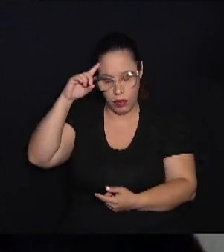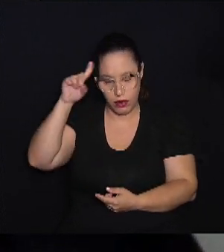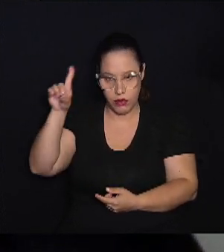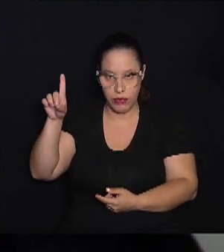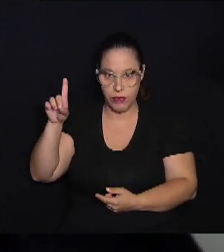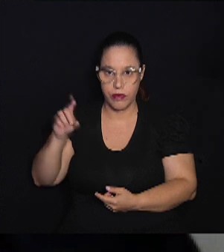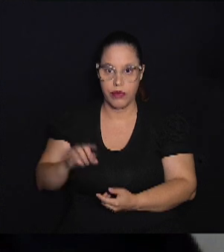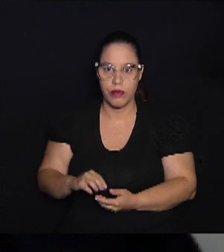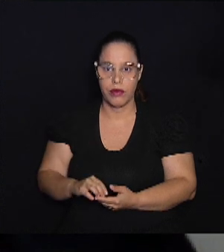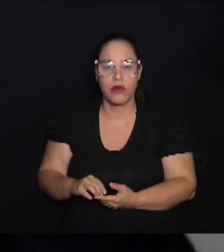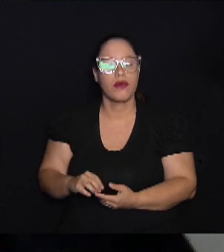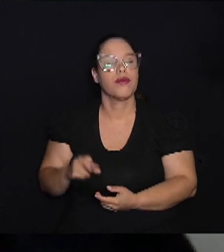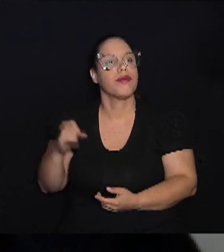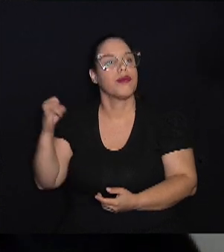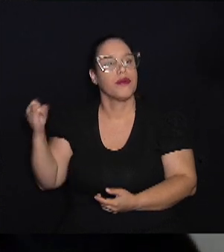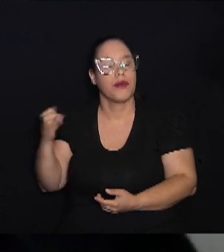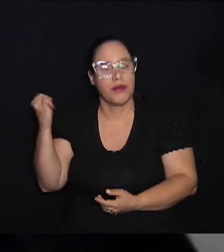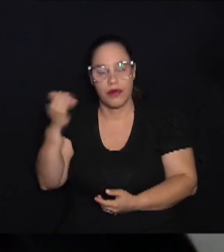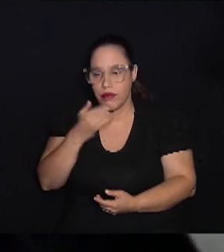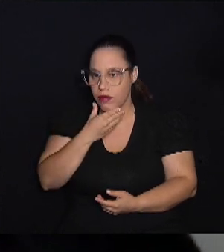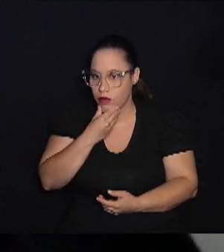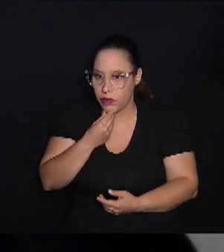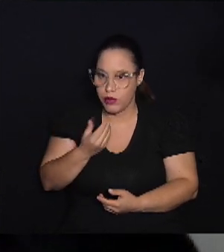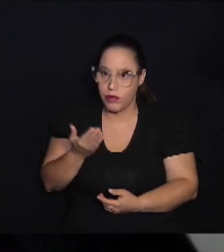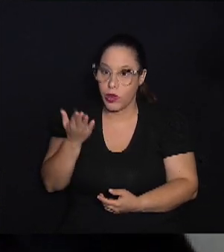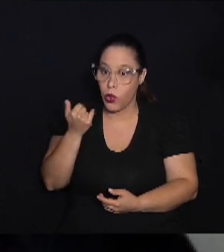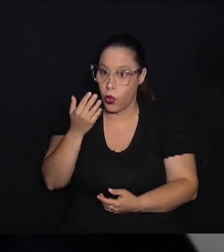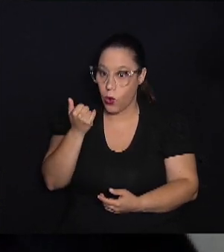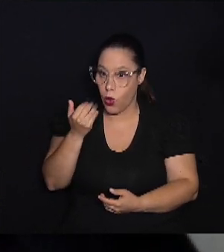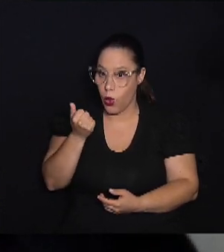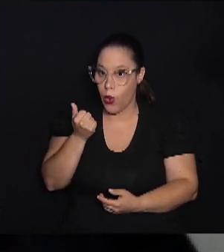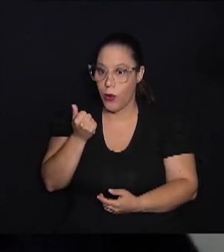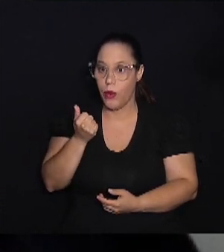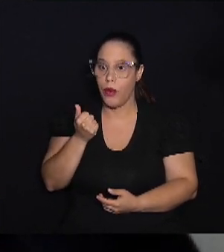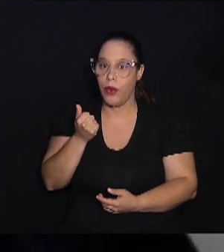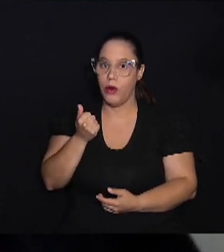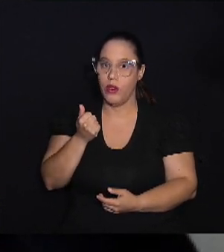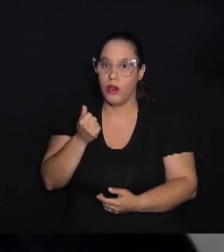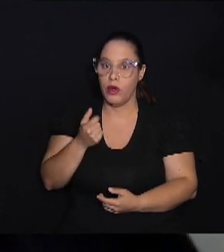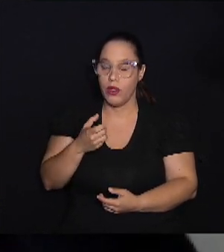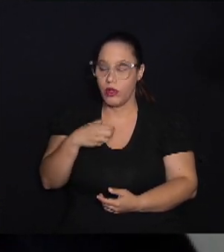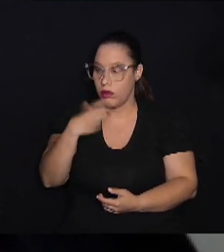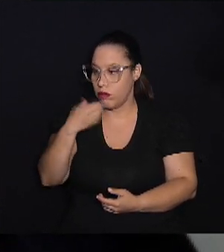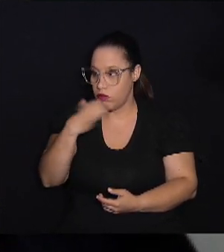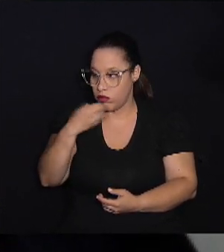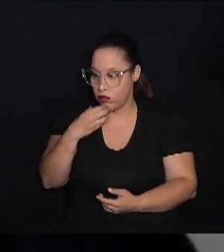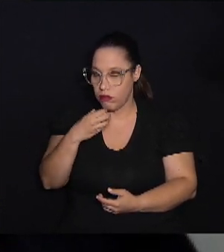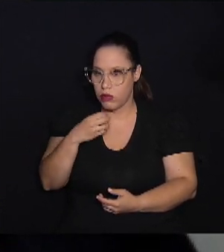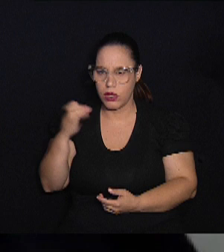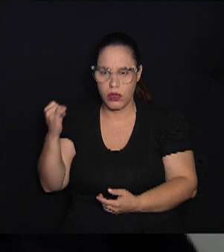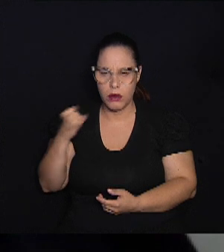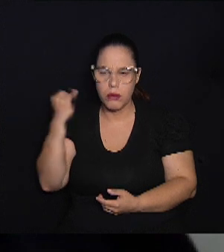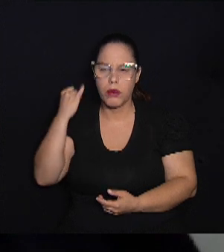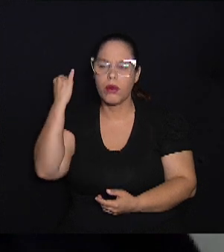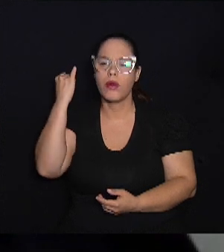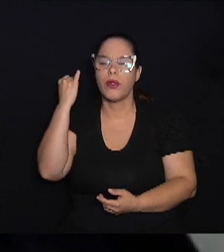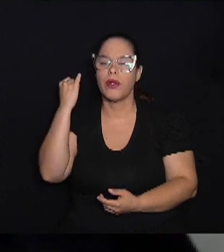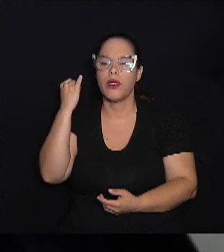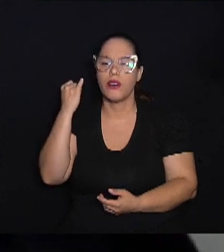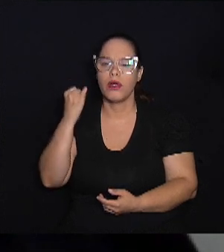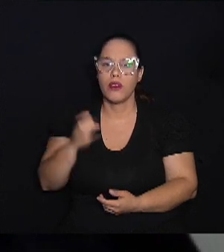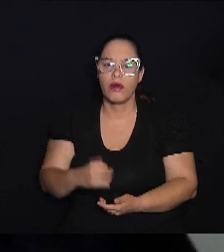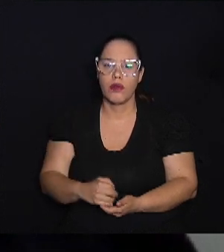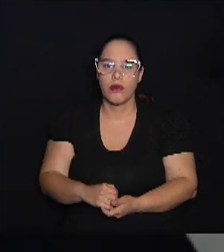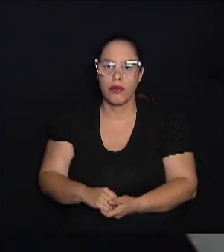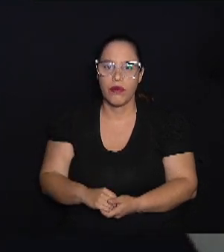período, é muito importante que o homem ingira nutrientes que são essenciais para que esse processo aconteça. E